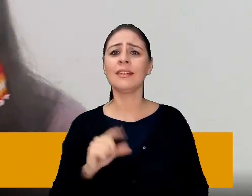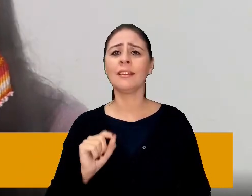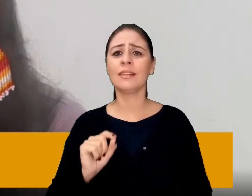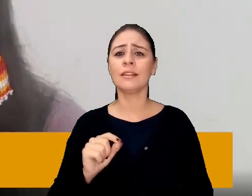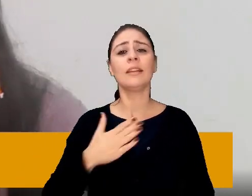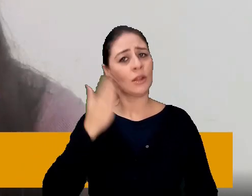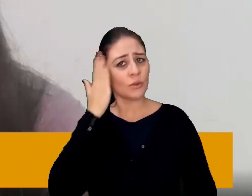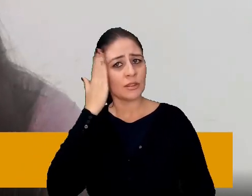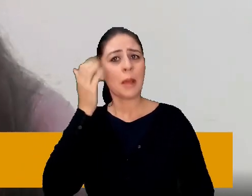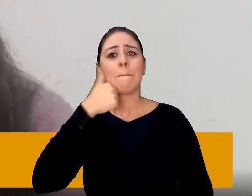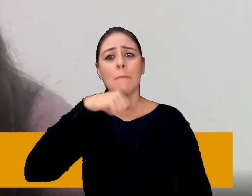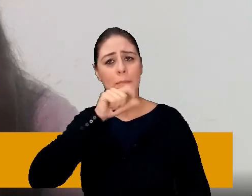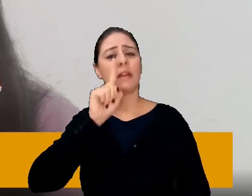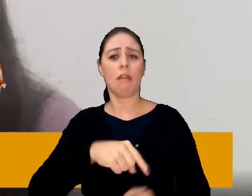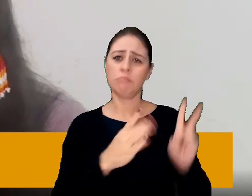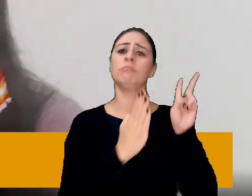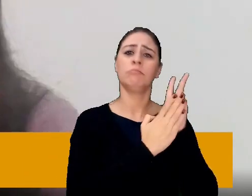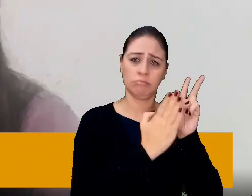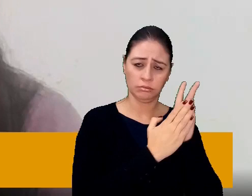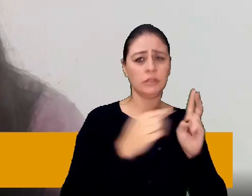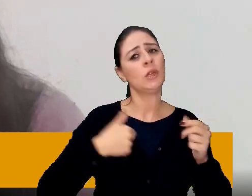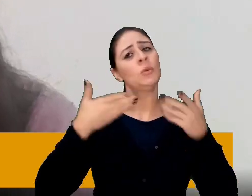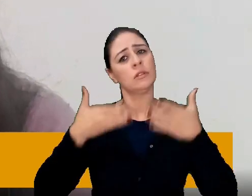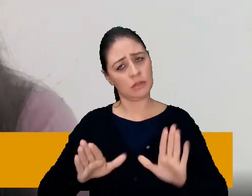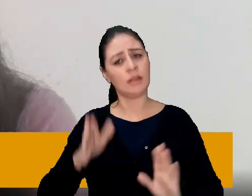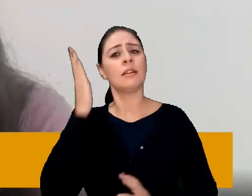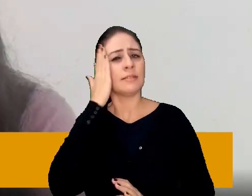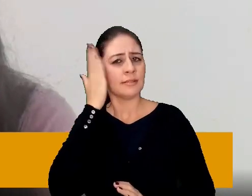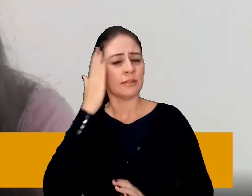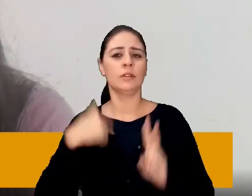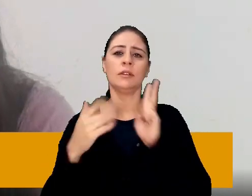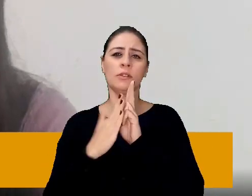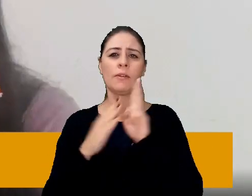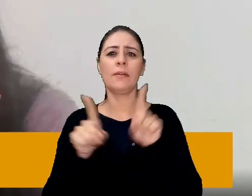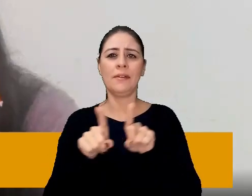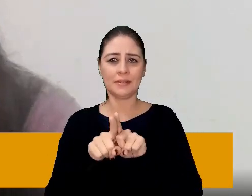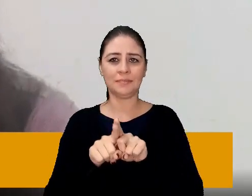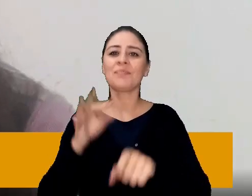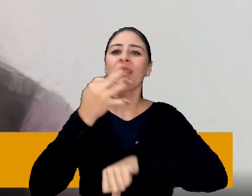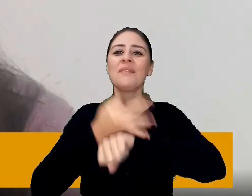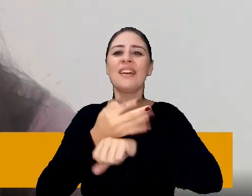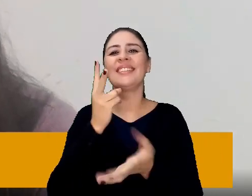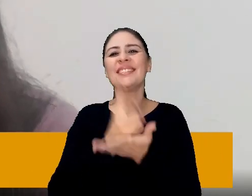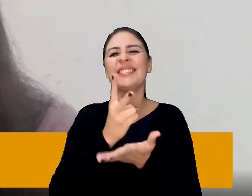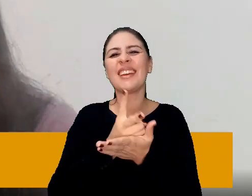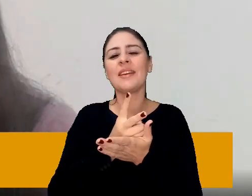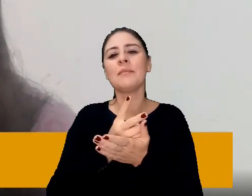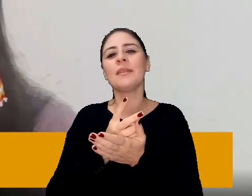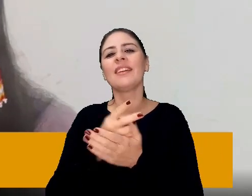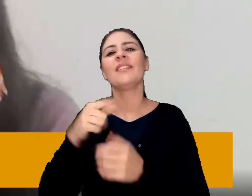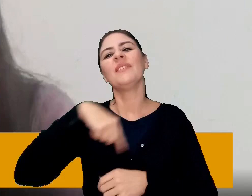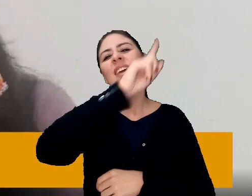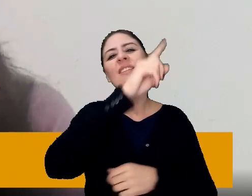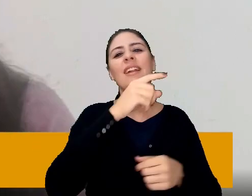indígena. Nas férias da escola, minha mãe, a gente sempre ia para a aldeia de Mangueirinha, né? A gente ficava lá na casa dos meus avós.